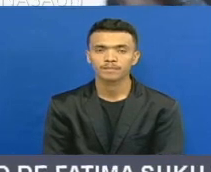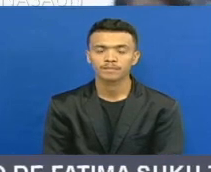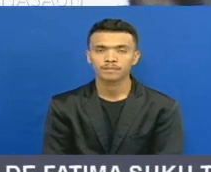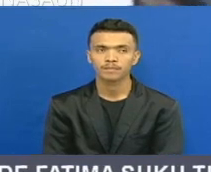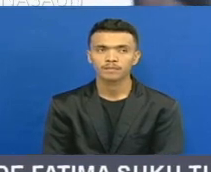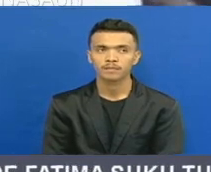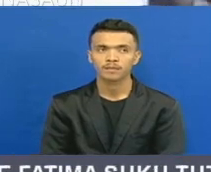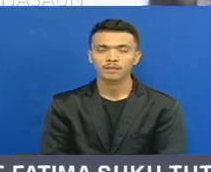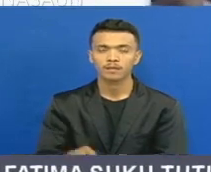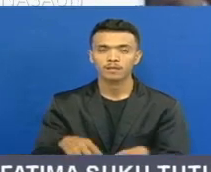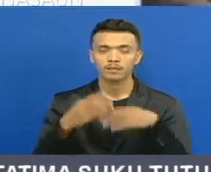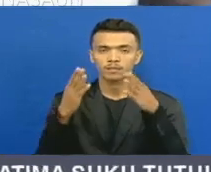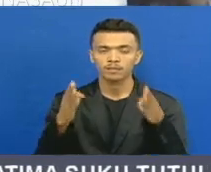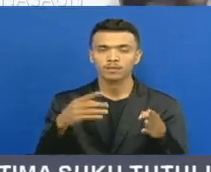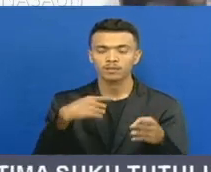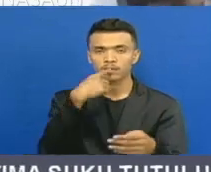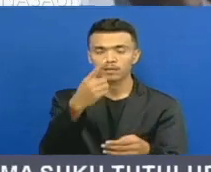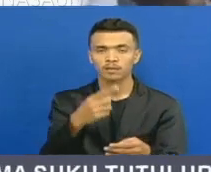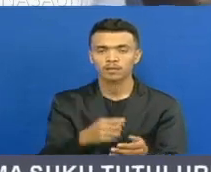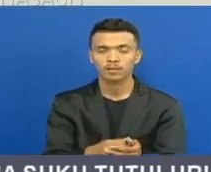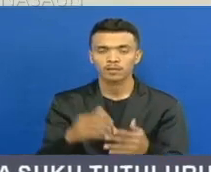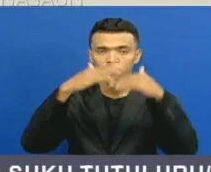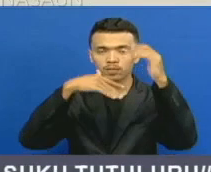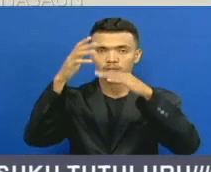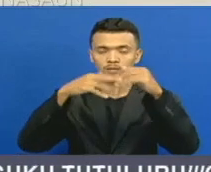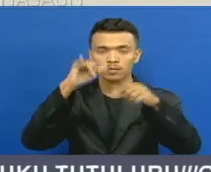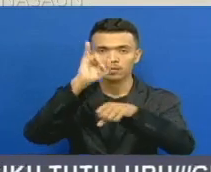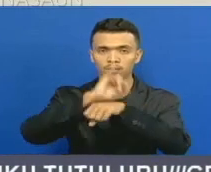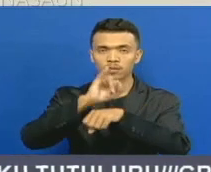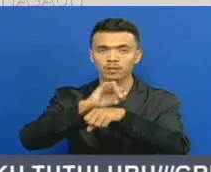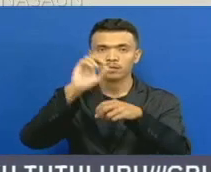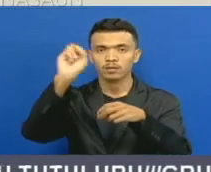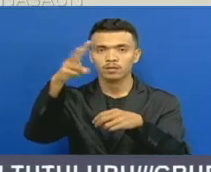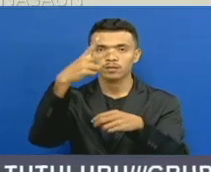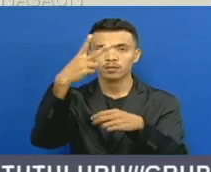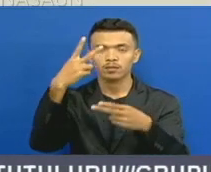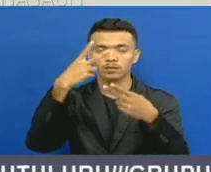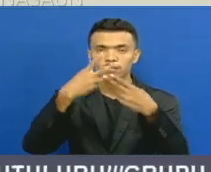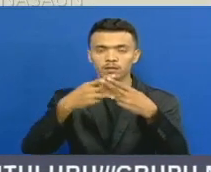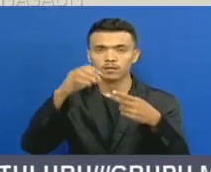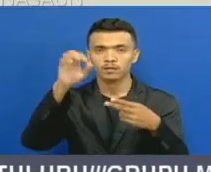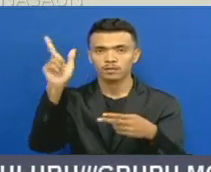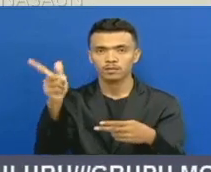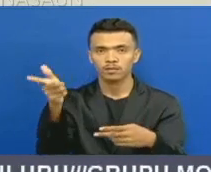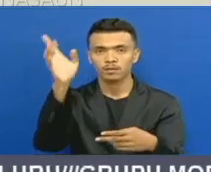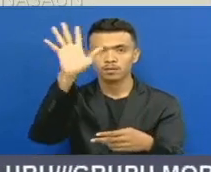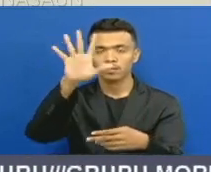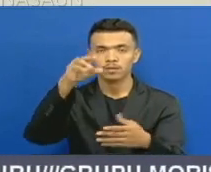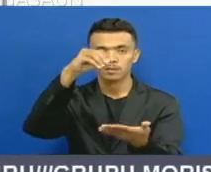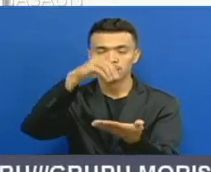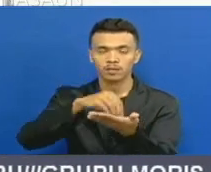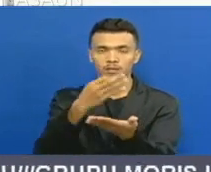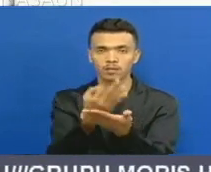Catequista geral Zaimito da Silva Sarmento explica. A reconstrução capela com medida 12 vezes 25. O contribuição osang husi kaduma